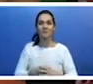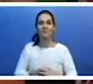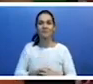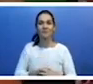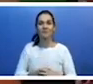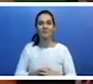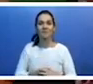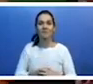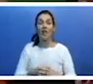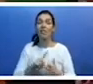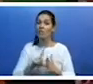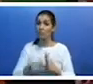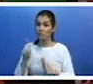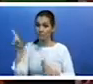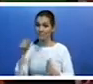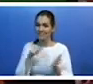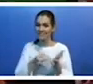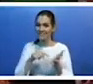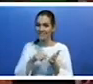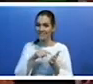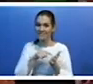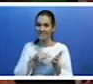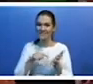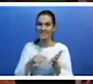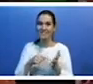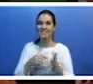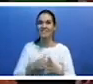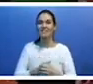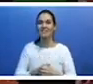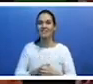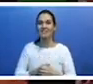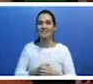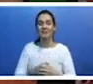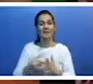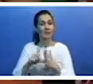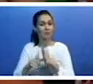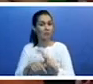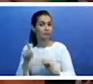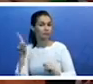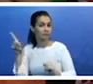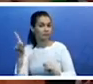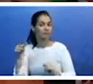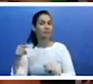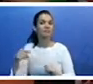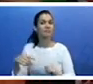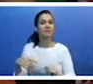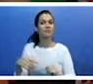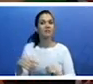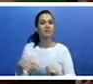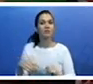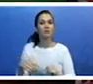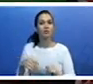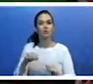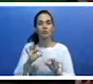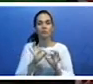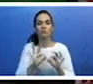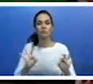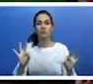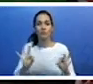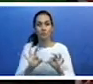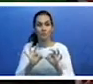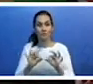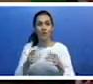né? Aí esse aqui é um pouquinho mais atual. Depois veio este daqui, mas todos conectados ao